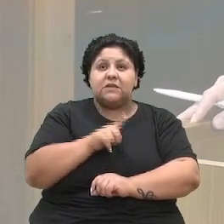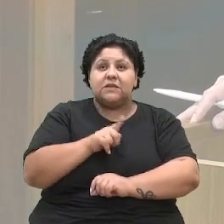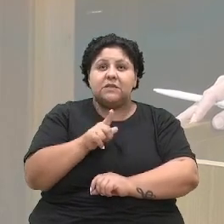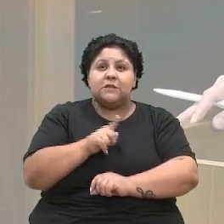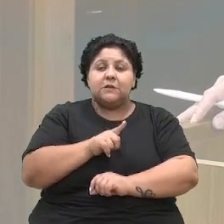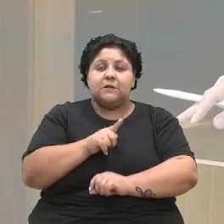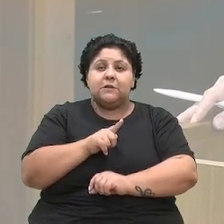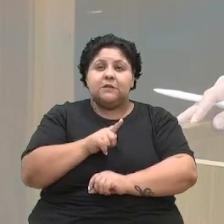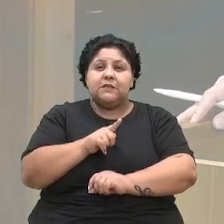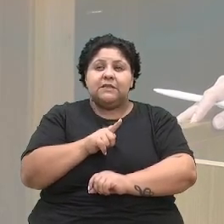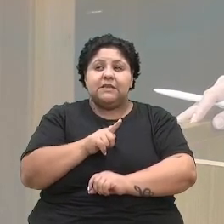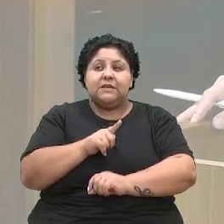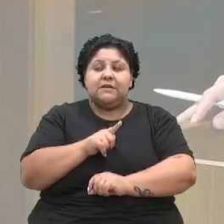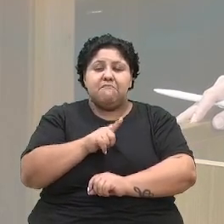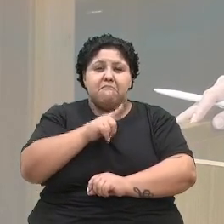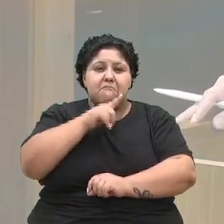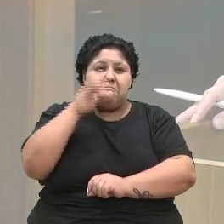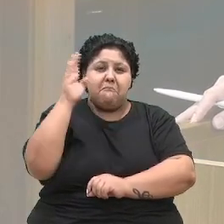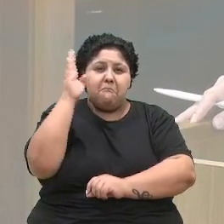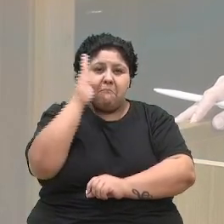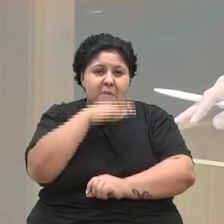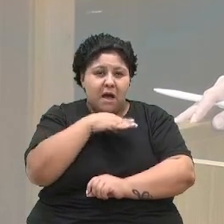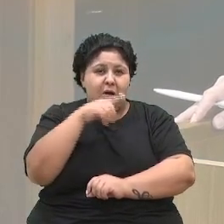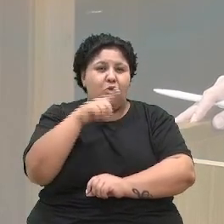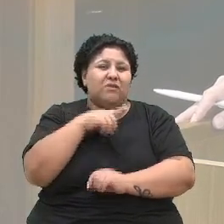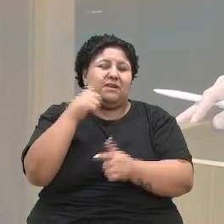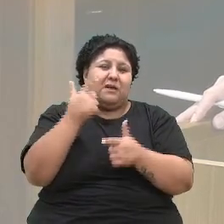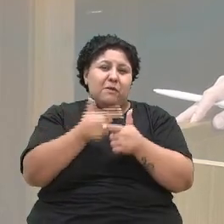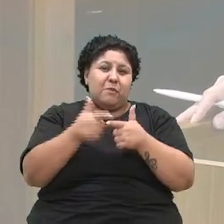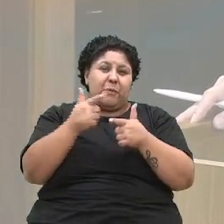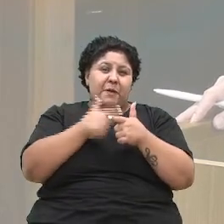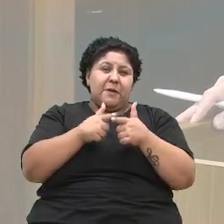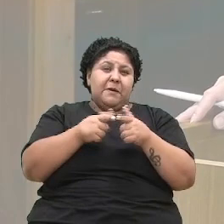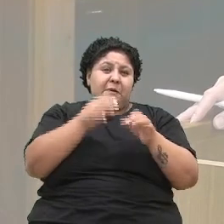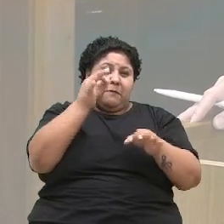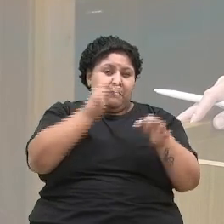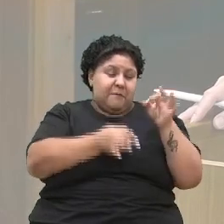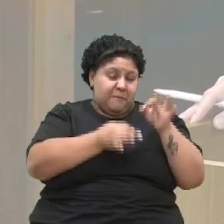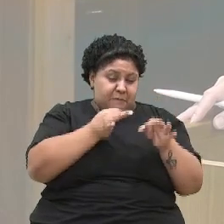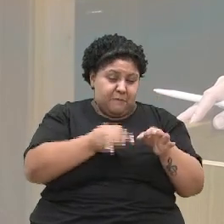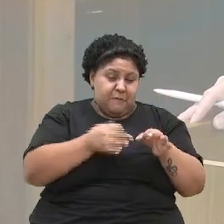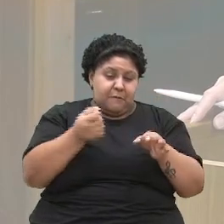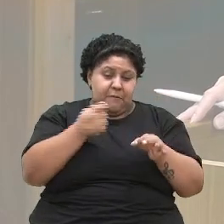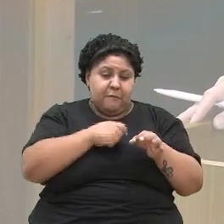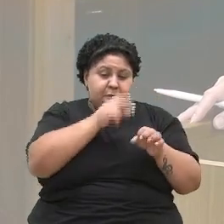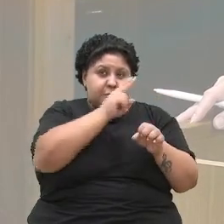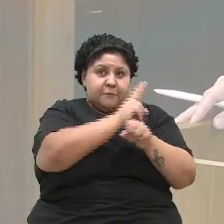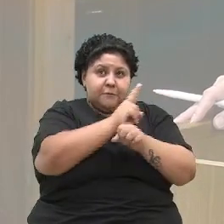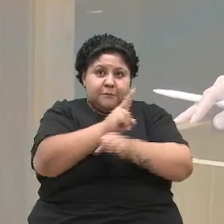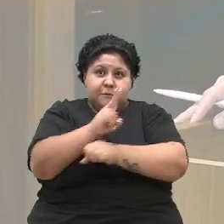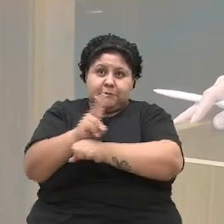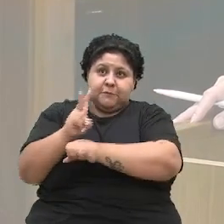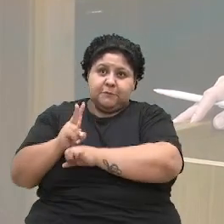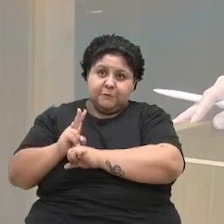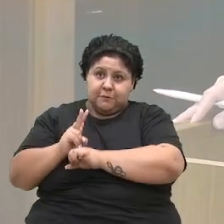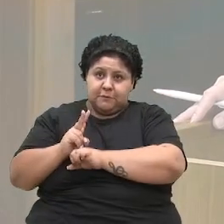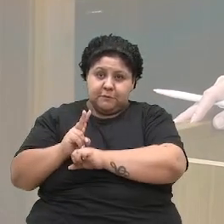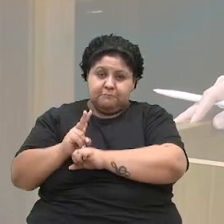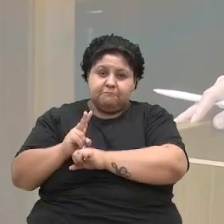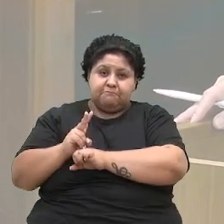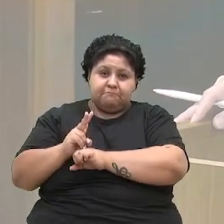espírito do mal, têm problemas com a justiça e elas precisam ser tratadas da forma que precisam ser